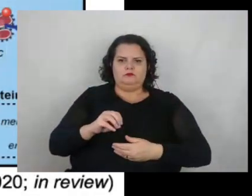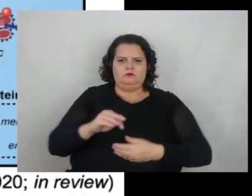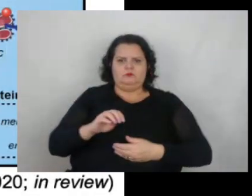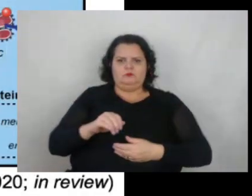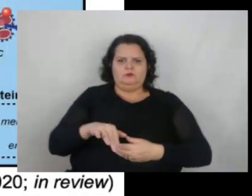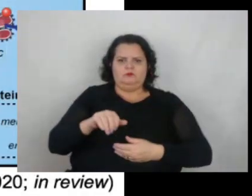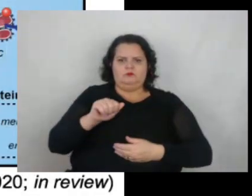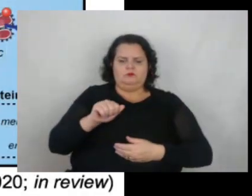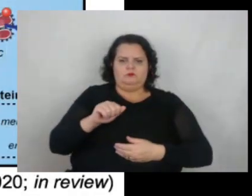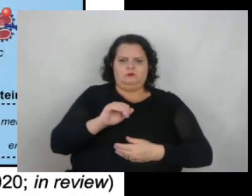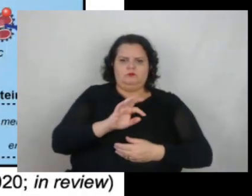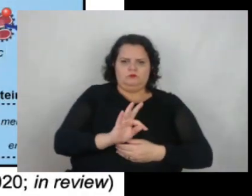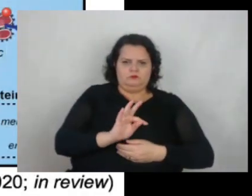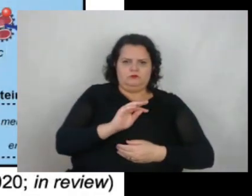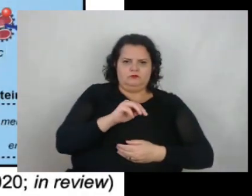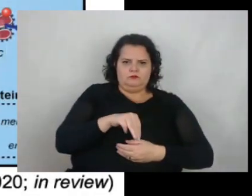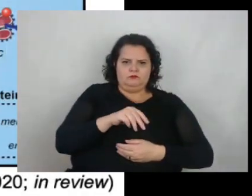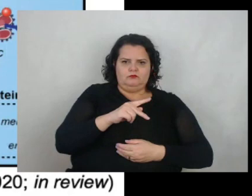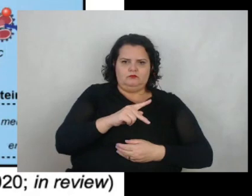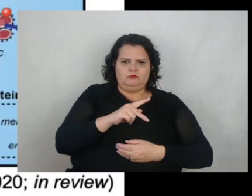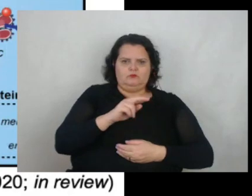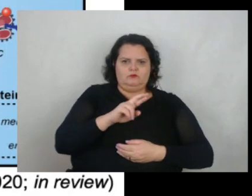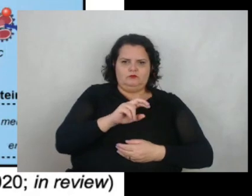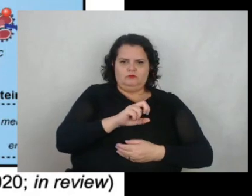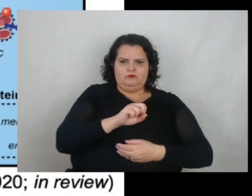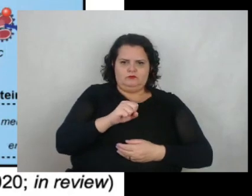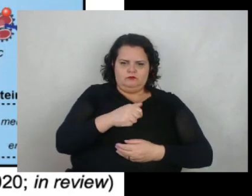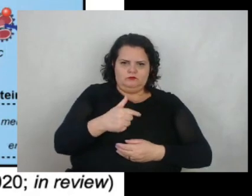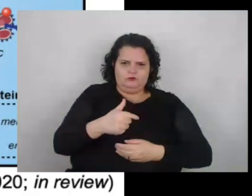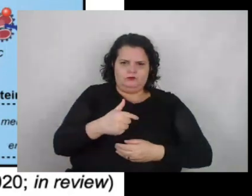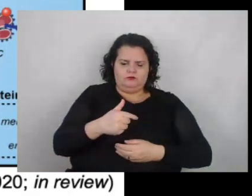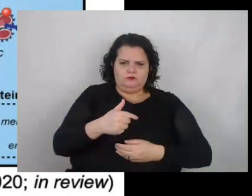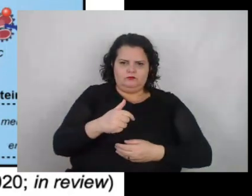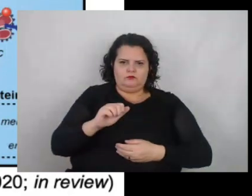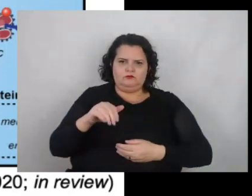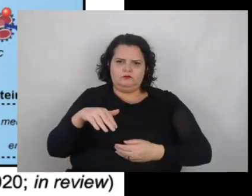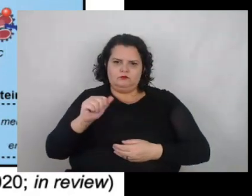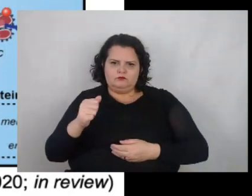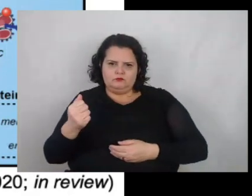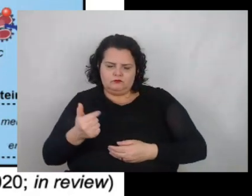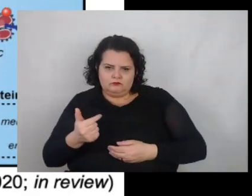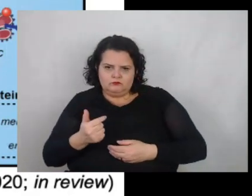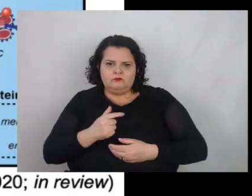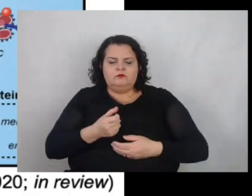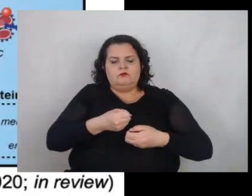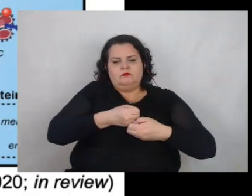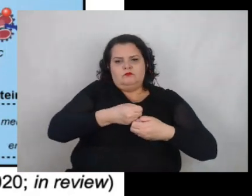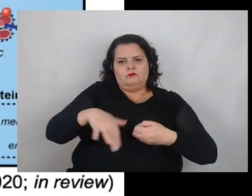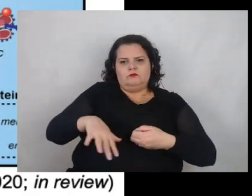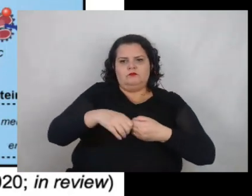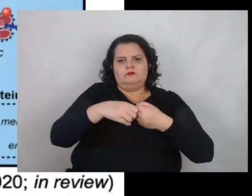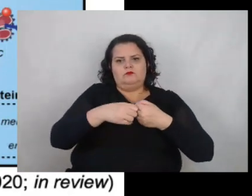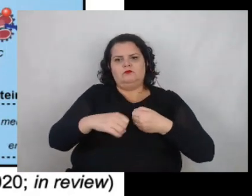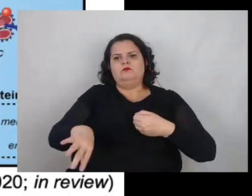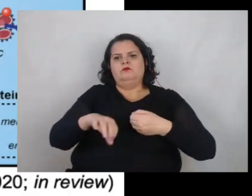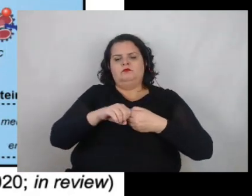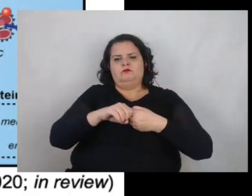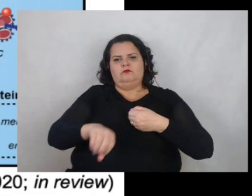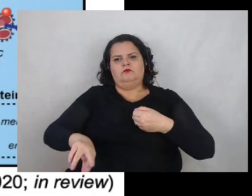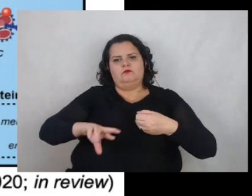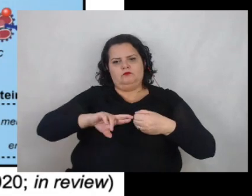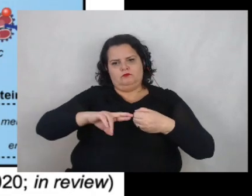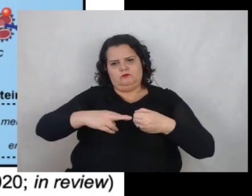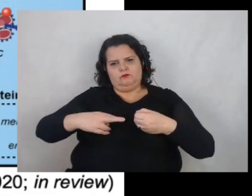ECA2, e posterior à ação da TMP-RS2, que ocorre a liberação do RNA em